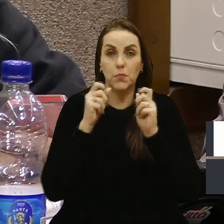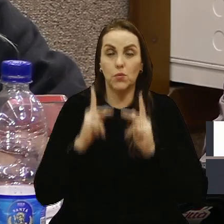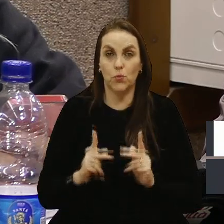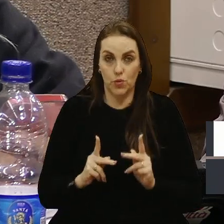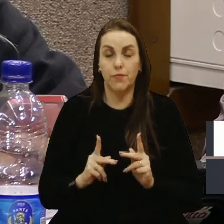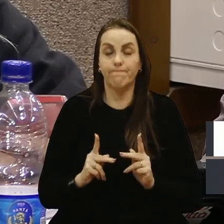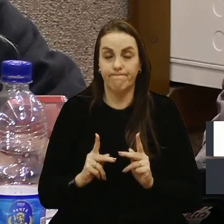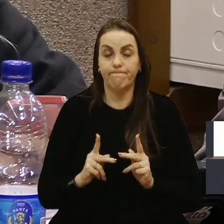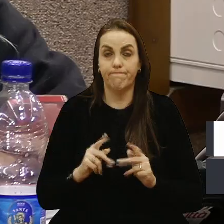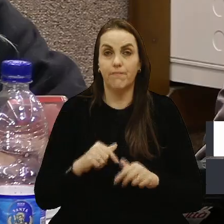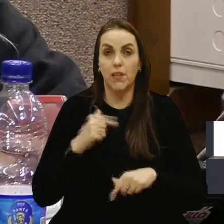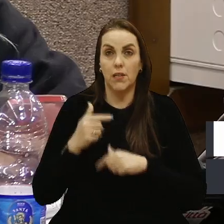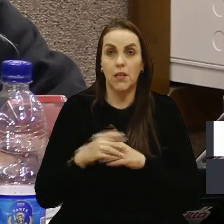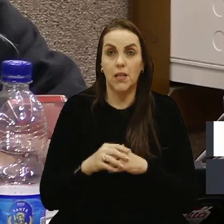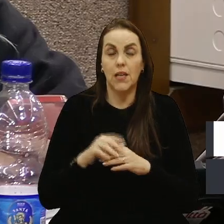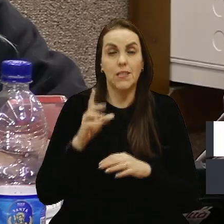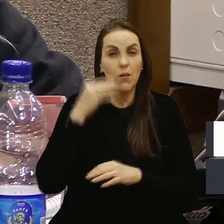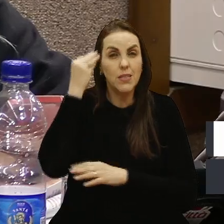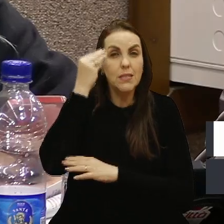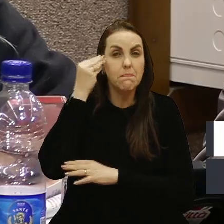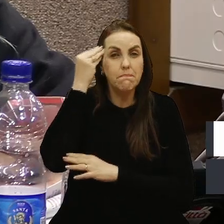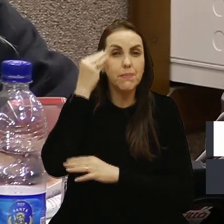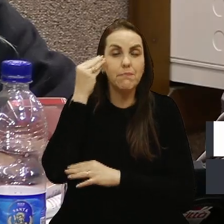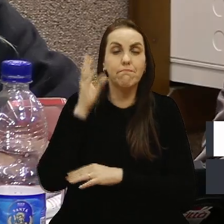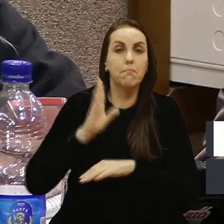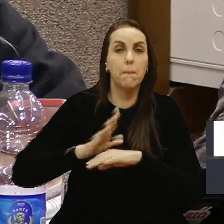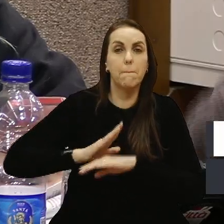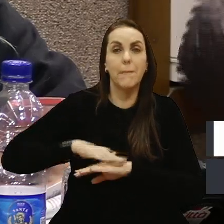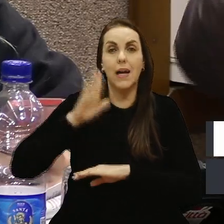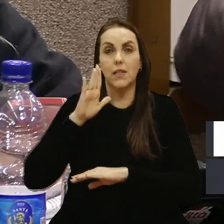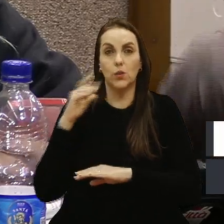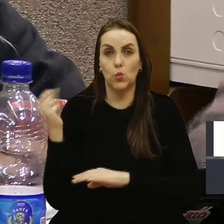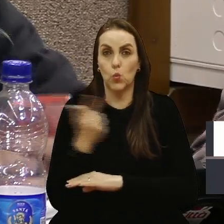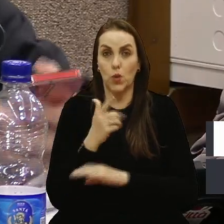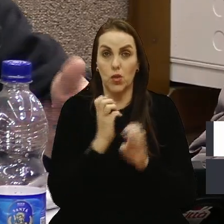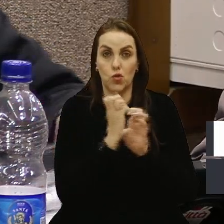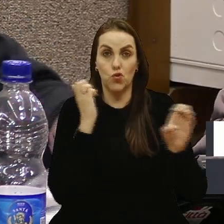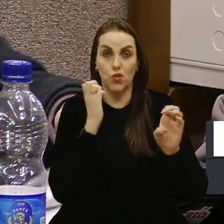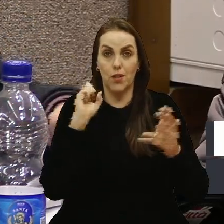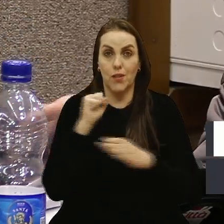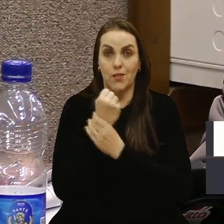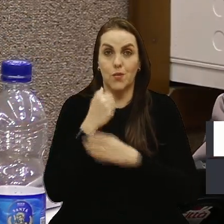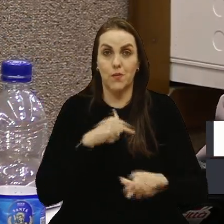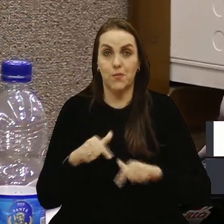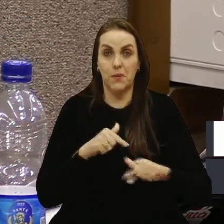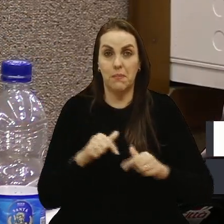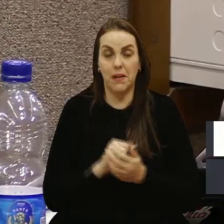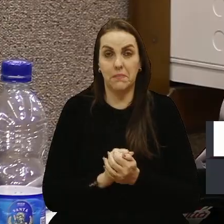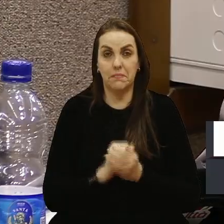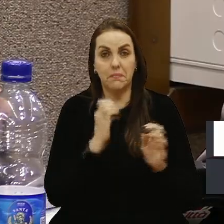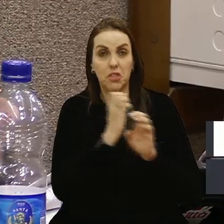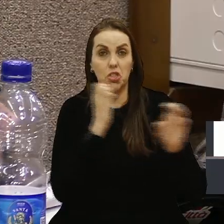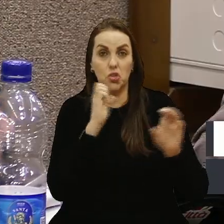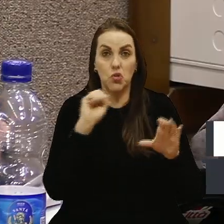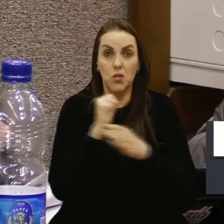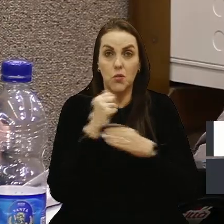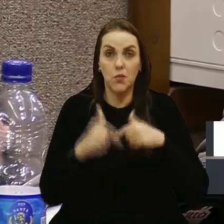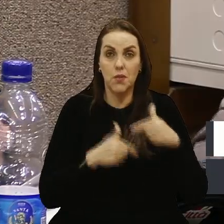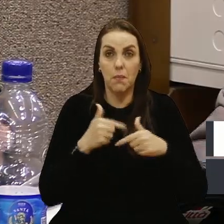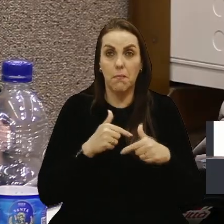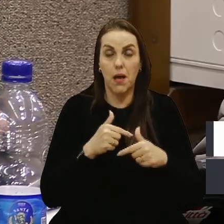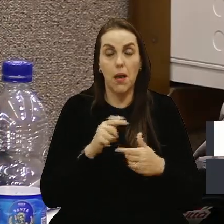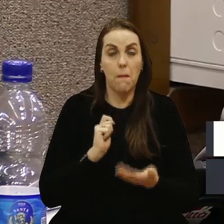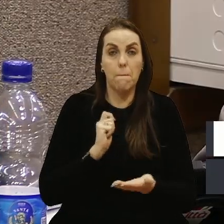melhoramento, muitas vezes, são experts, muito mais do que os engenheiros de segurança do trabalho. Porque engenheiro de segurança do trabalho, vereador Rosé, é pago